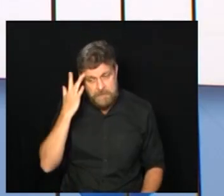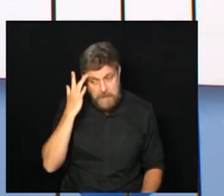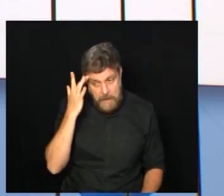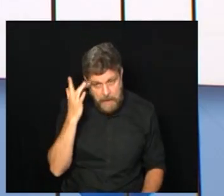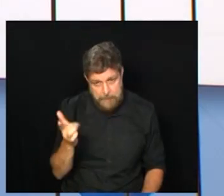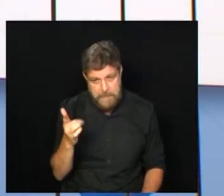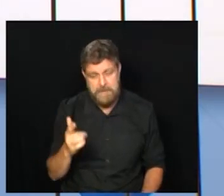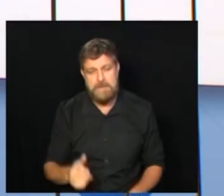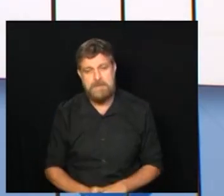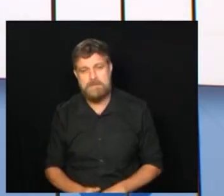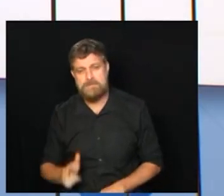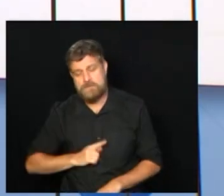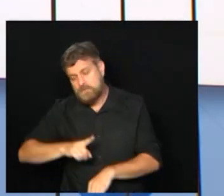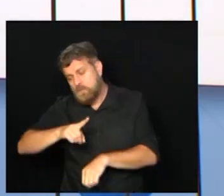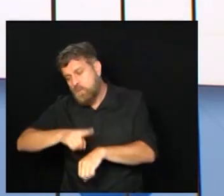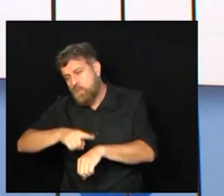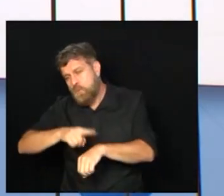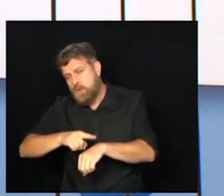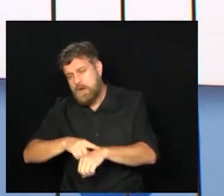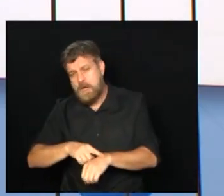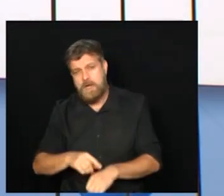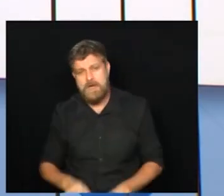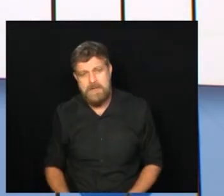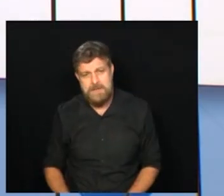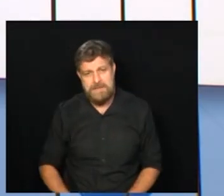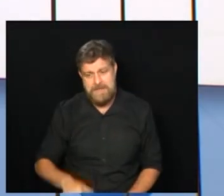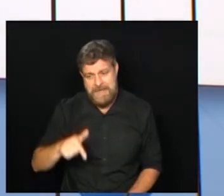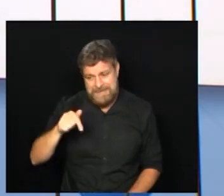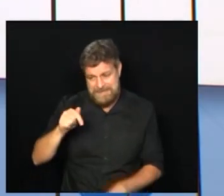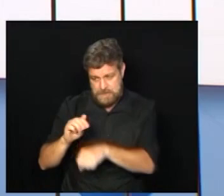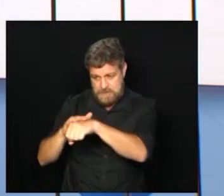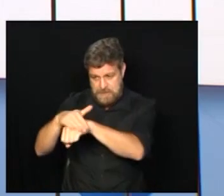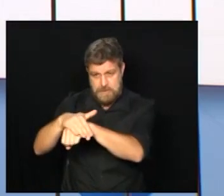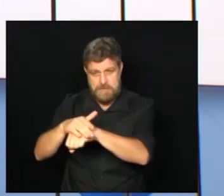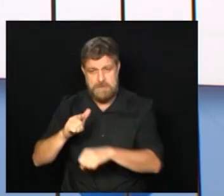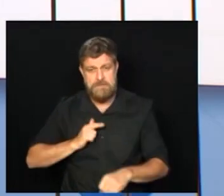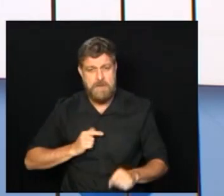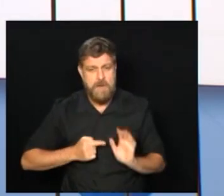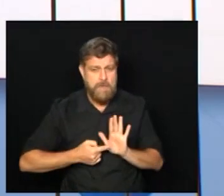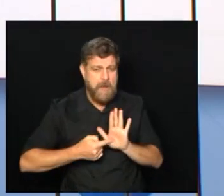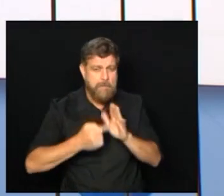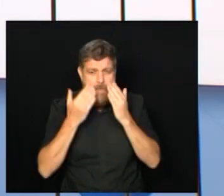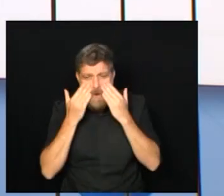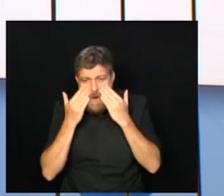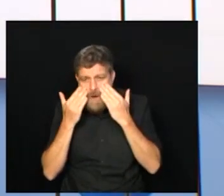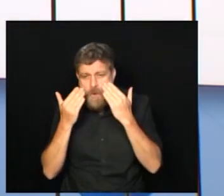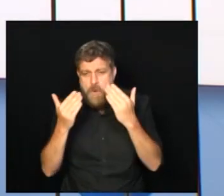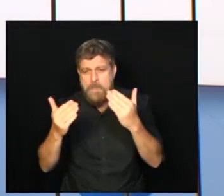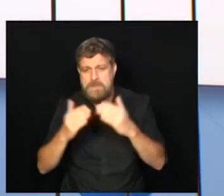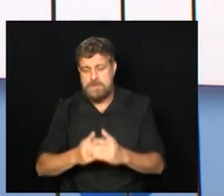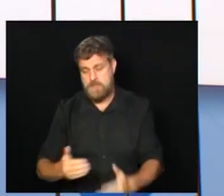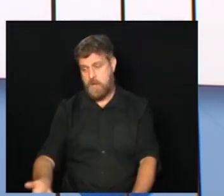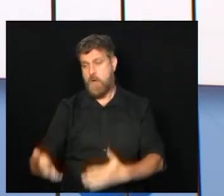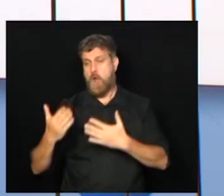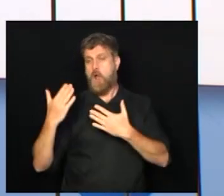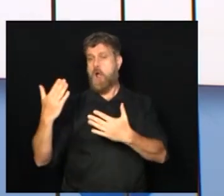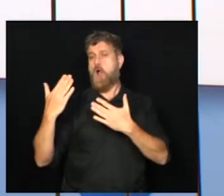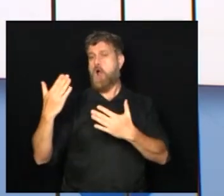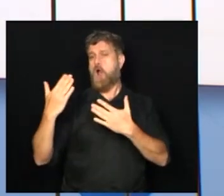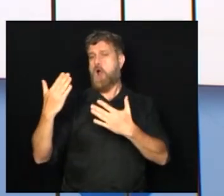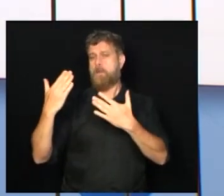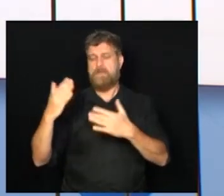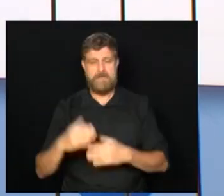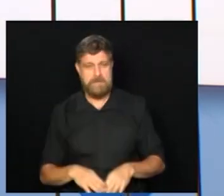amanhã, a partir das 7 horas da noite, que é uma apresentação com ópera.